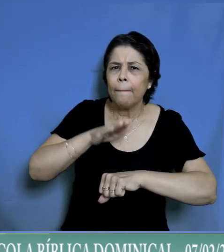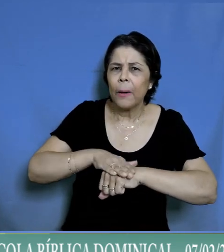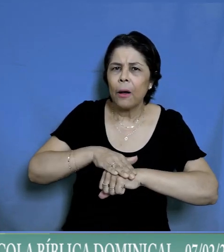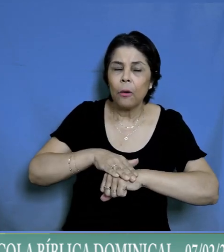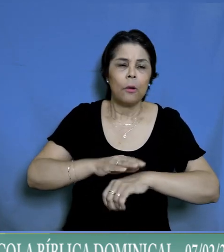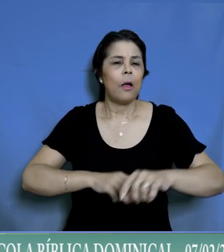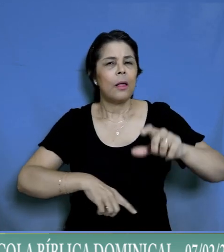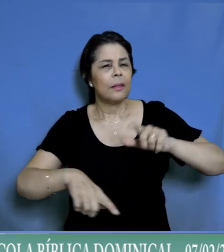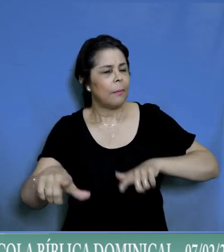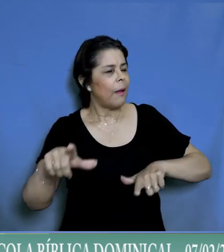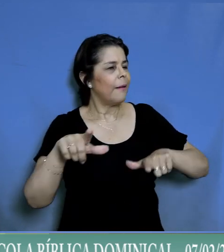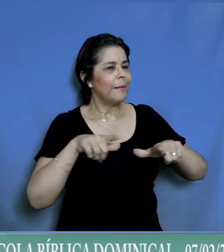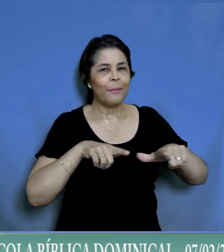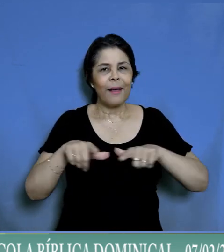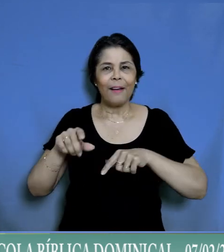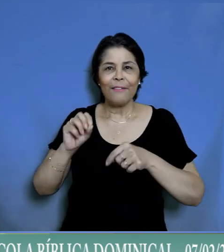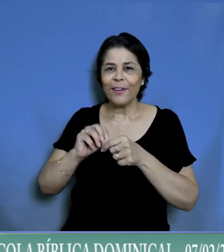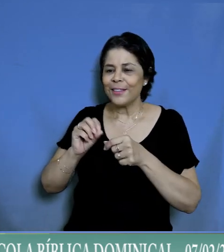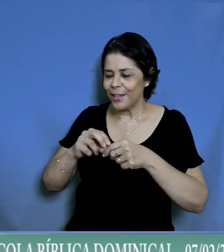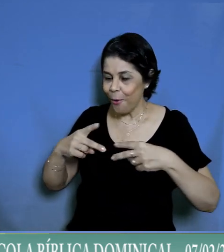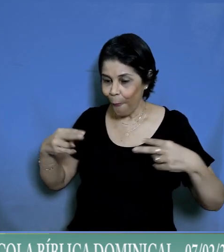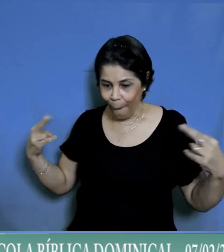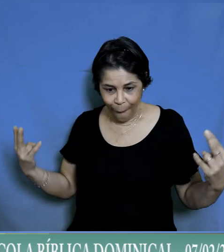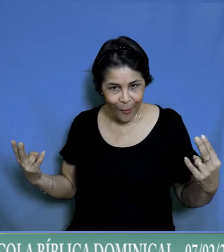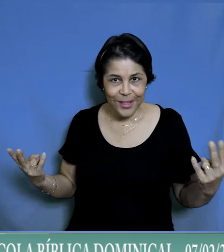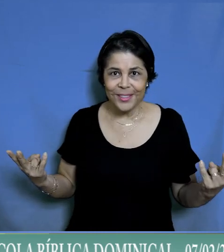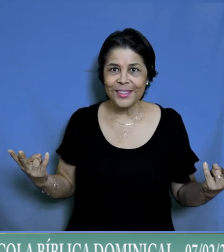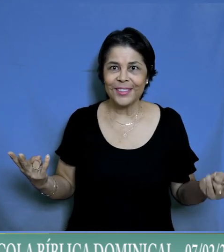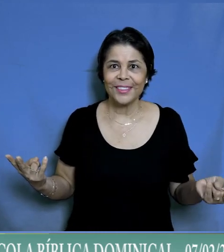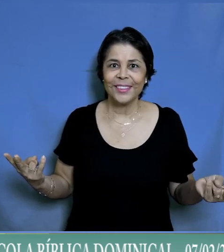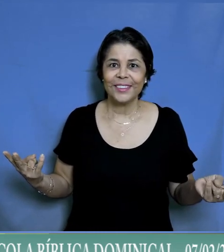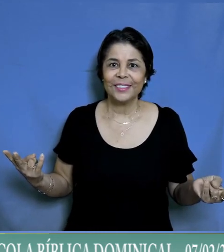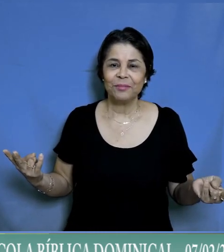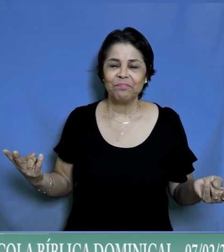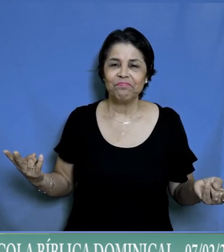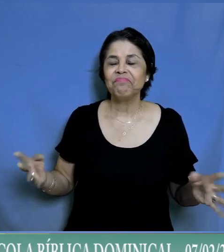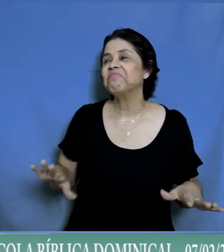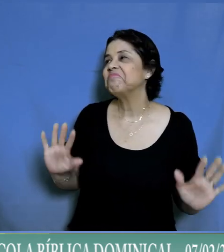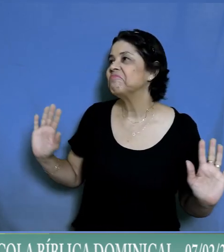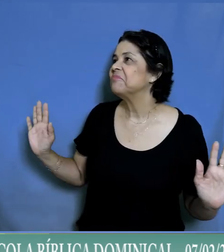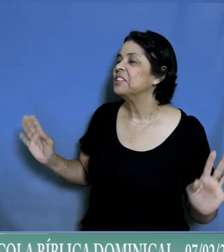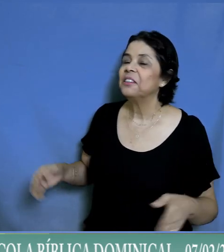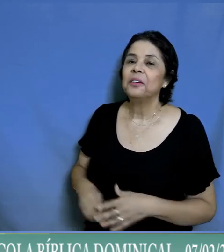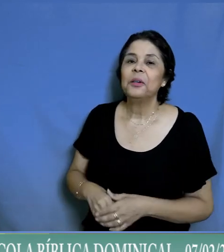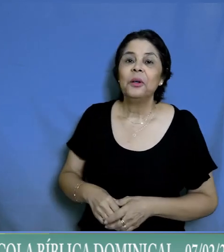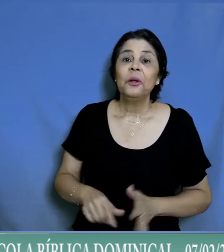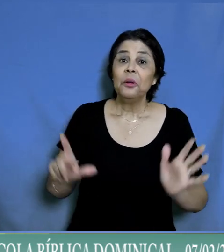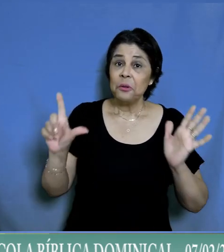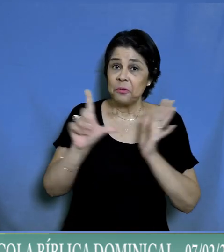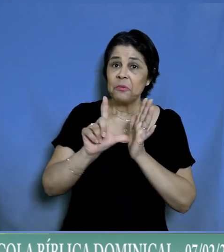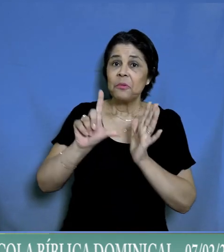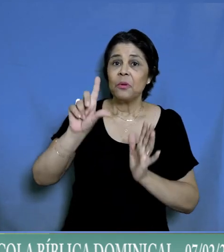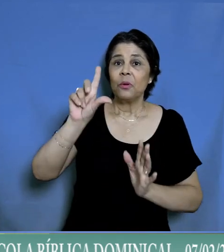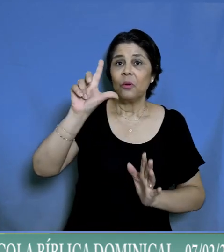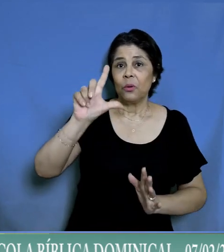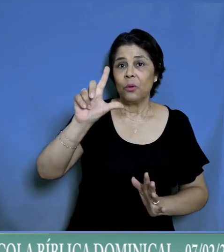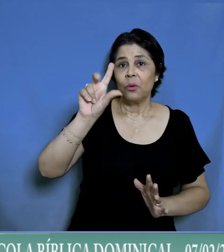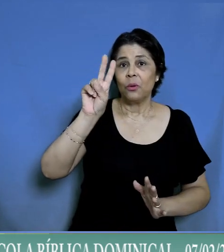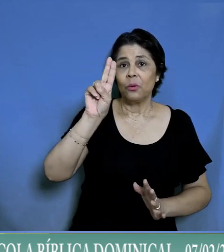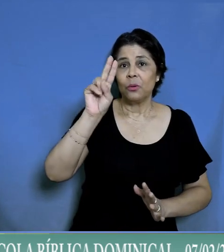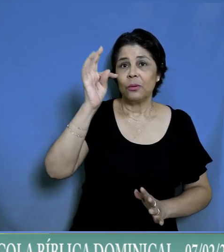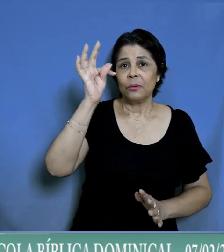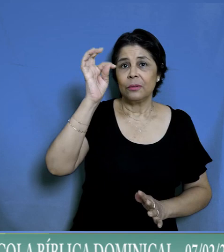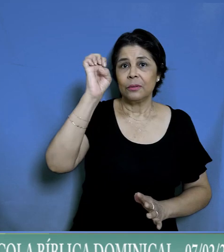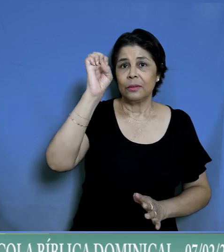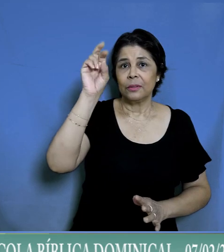procurou Lutero. Disse, Lutero, eu tenho uma sapataria. Quanto que eu devo cobrar do meu